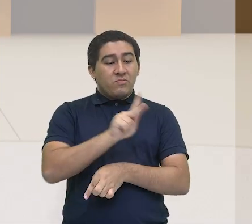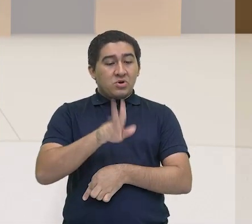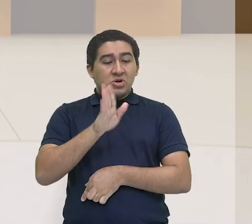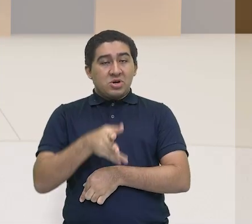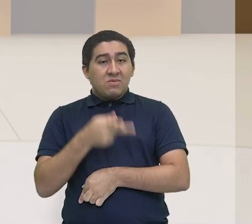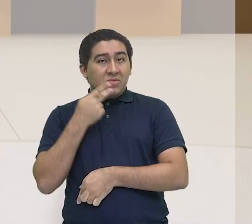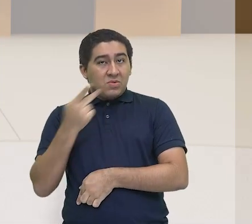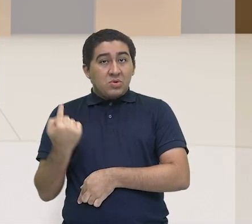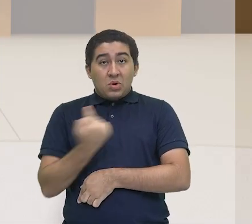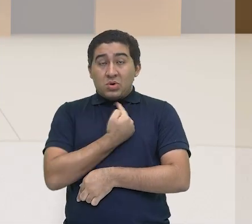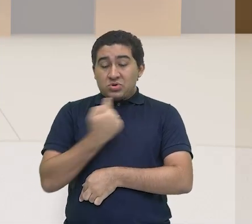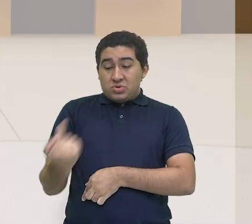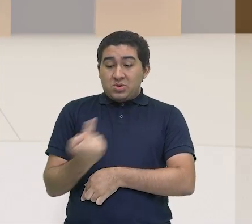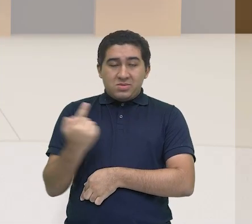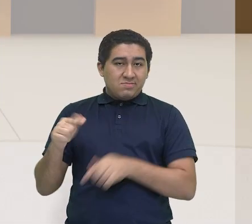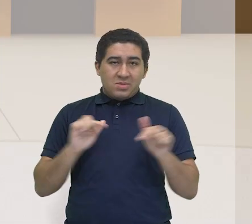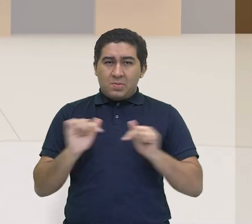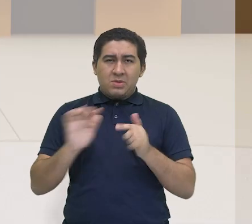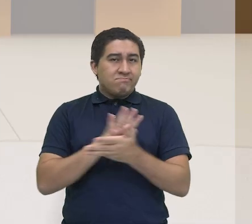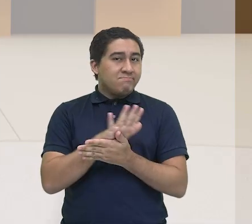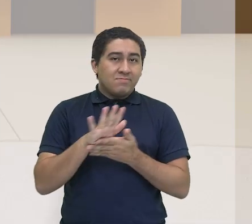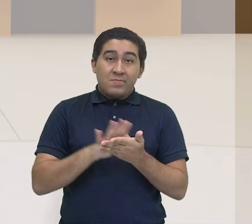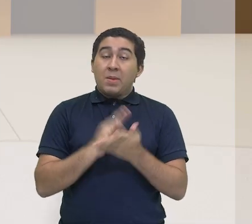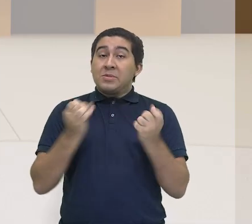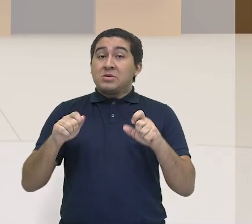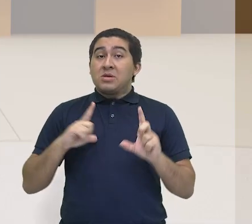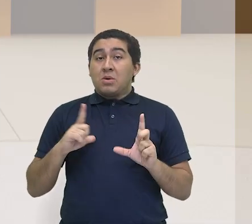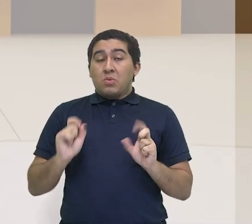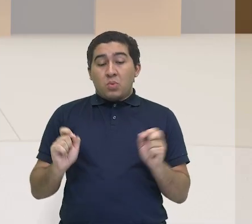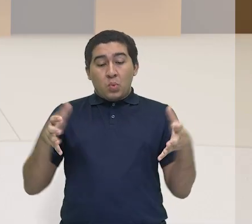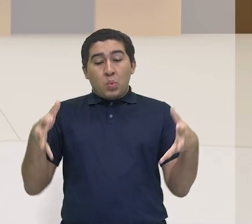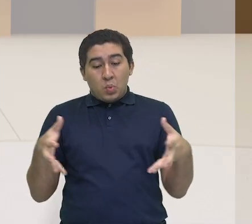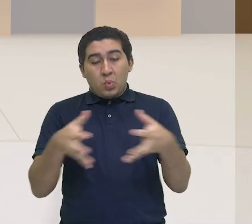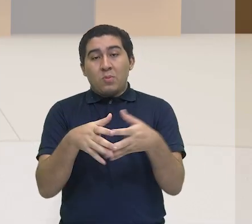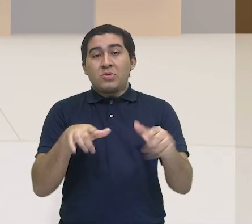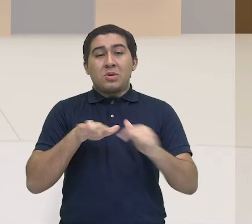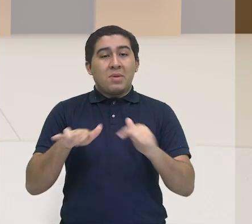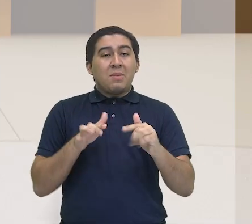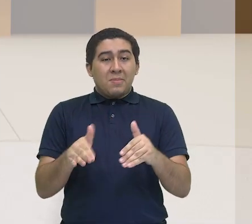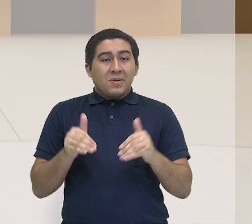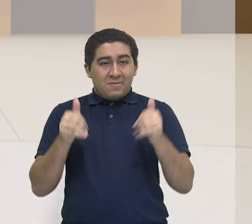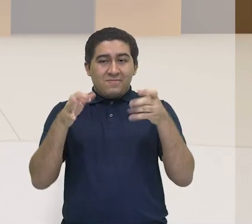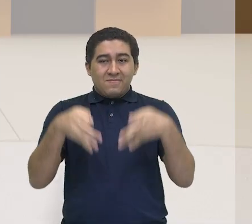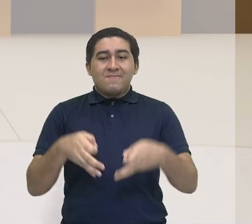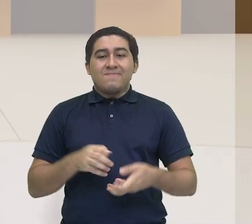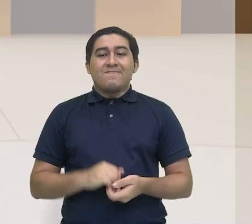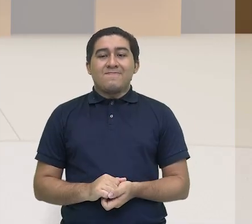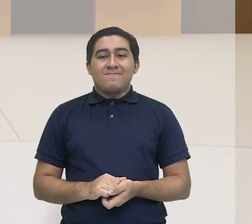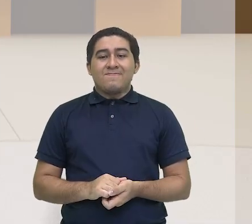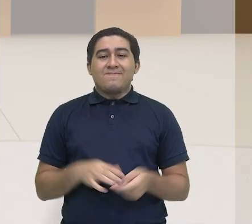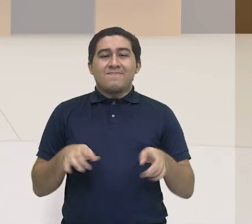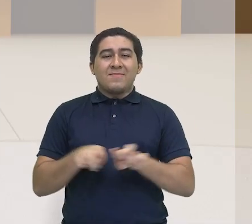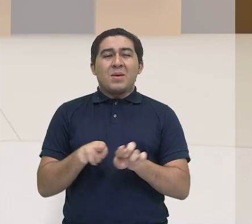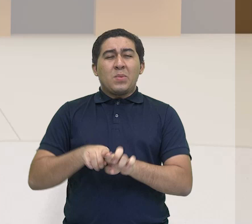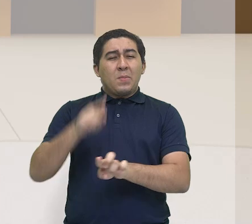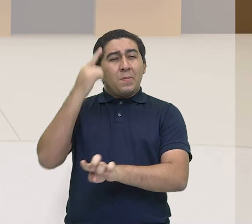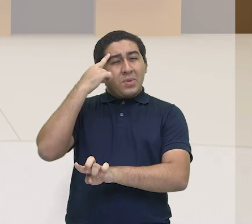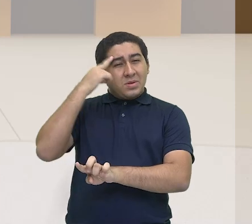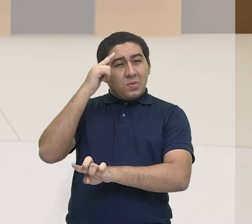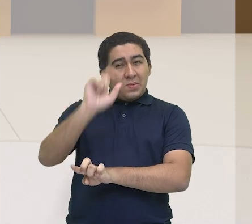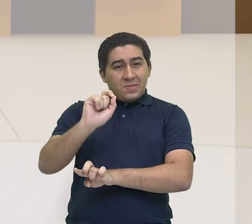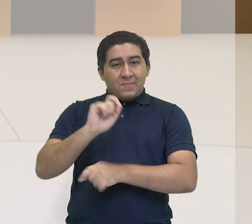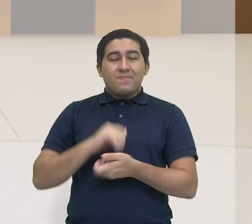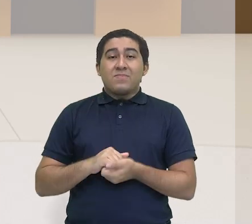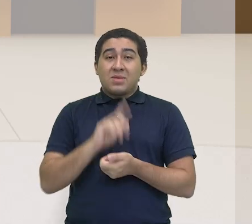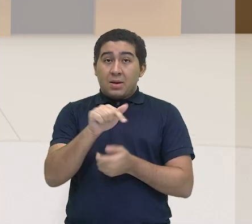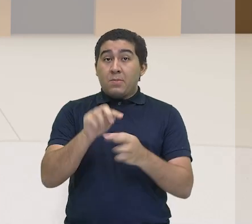disse, nós não trabalhamos sozinhos. A gente precisa de uma equipe para que o trabalho possa caminhar, né, professora? E pensar que é assim